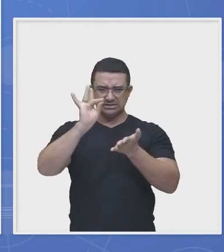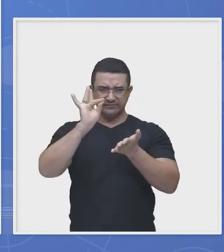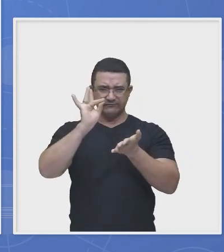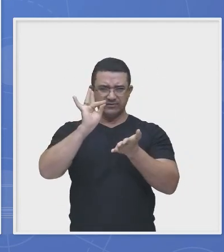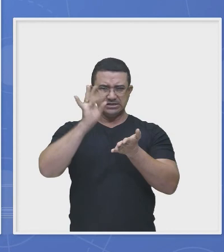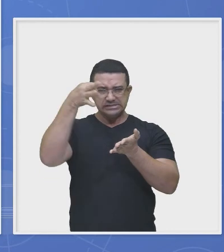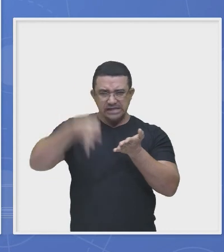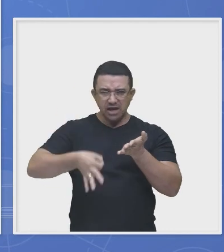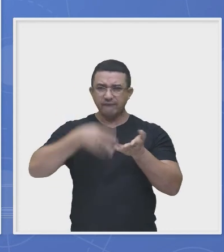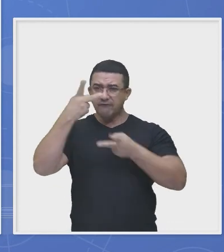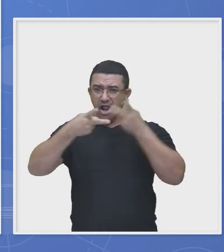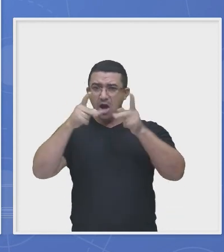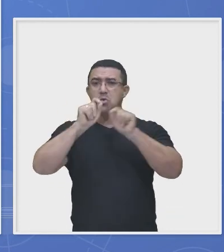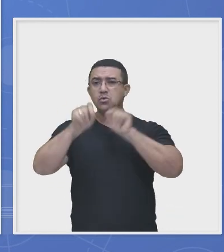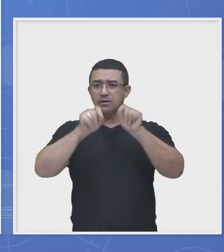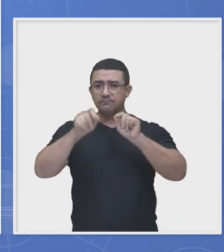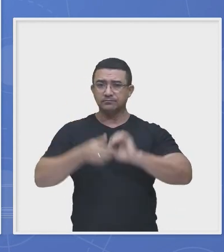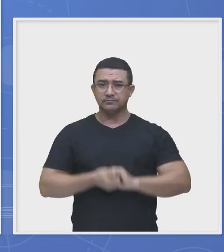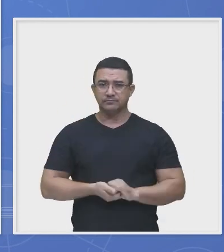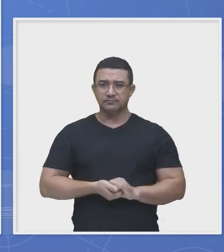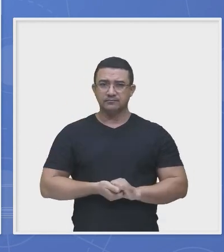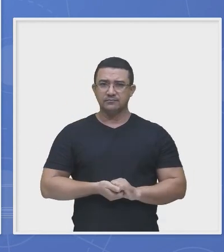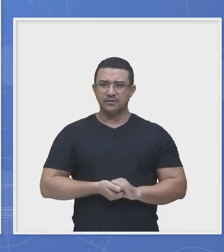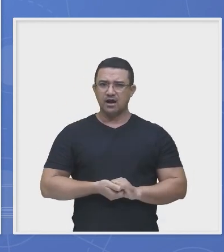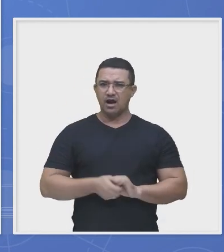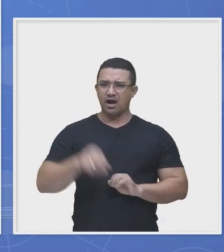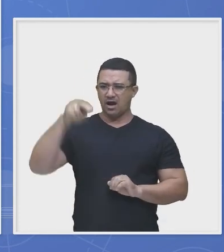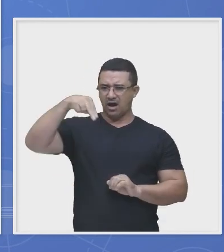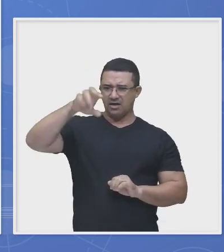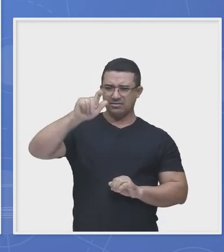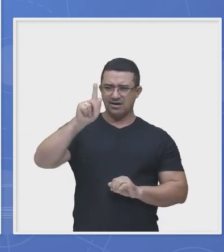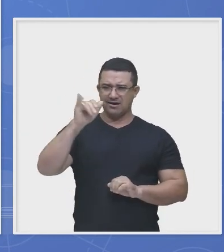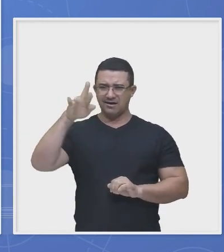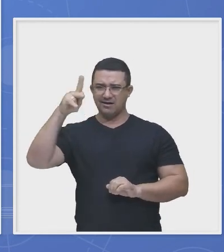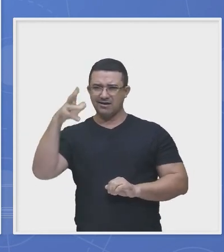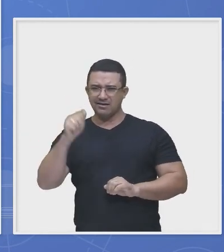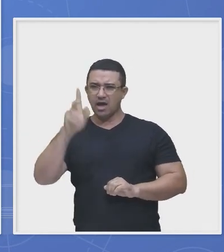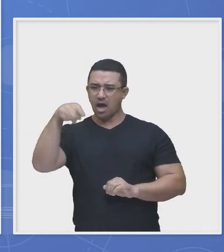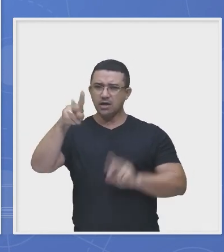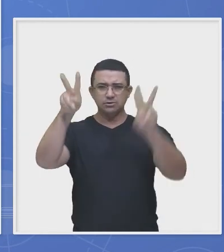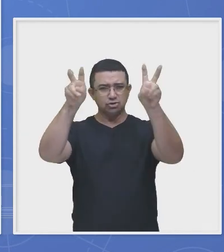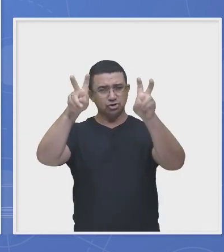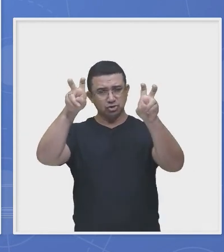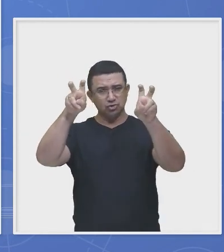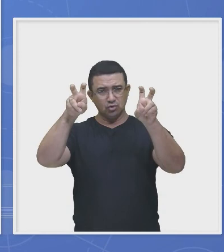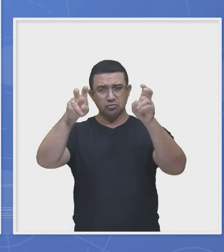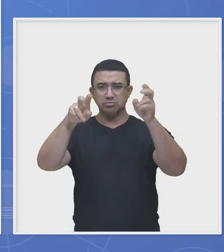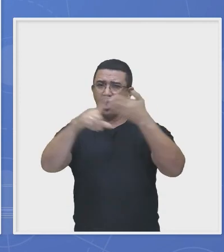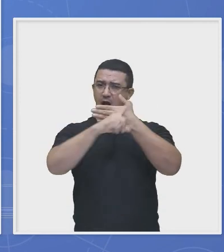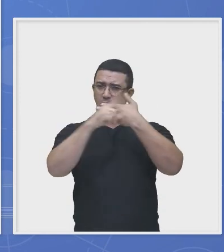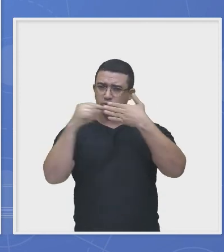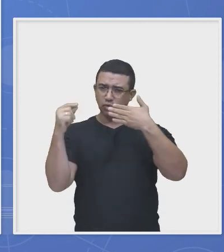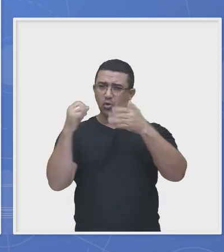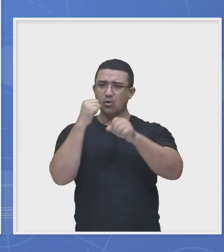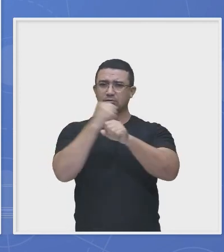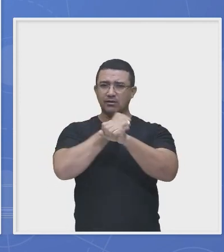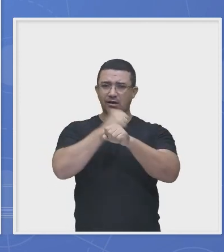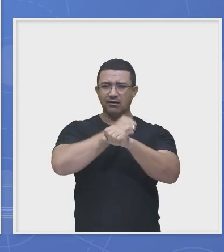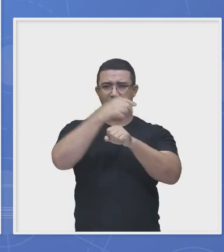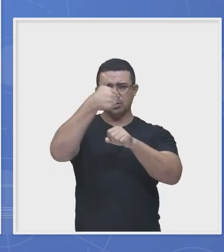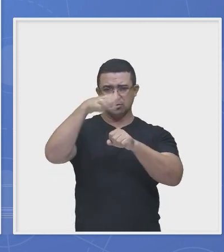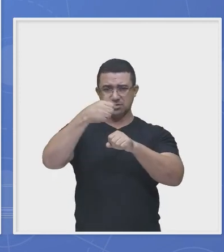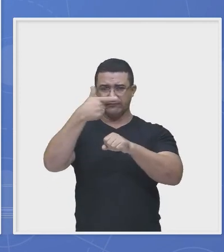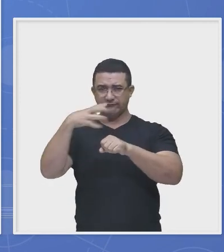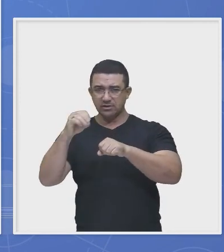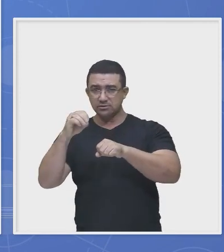afirmar: em Negrinha, conta o título de livro de Monteiro Lobato, editado em 1920, o autor